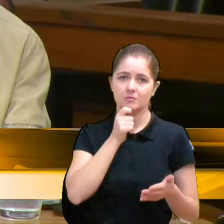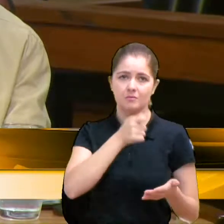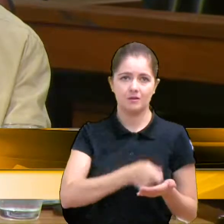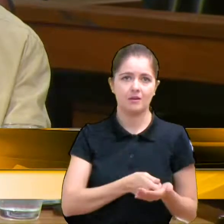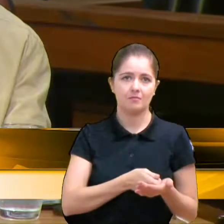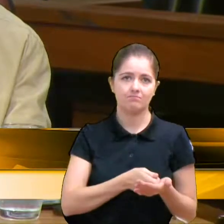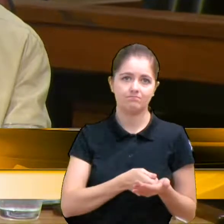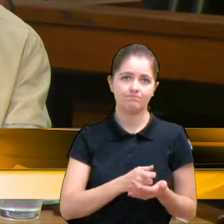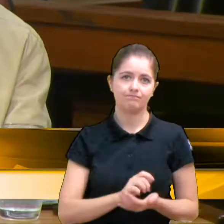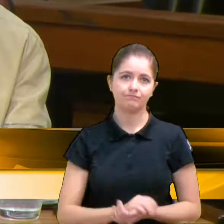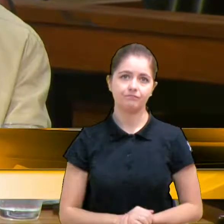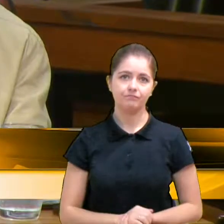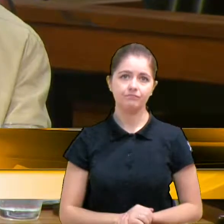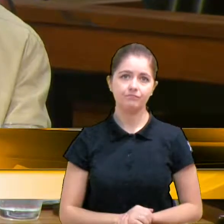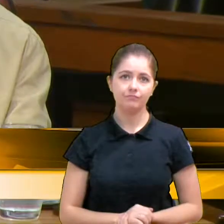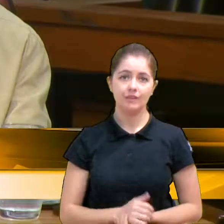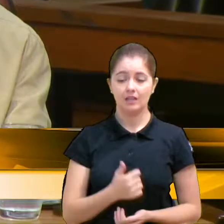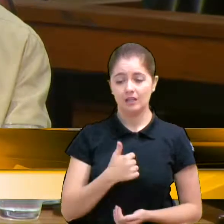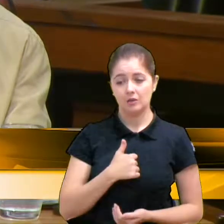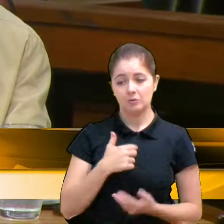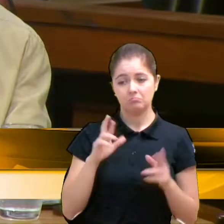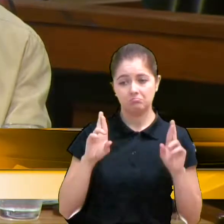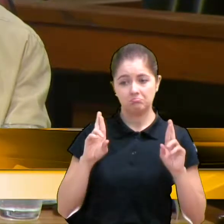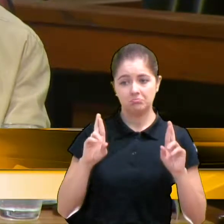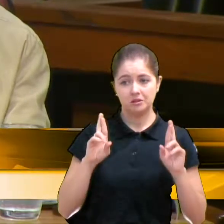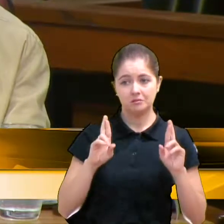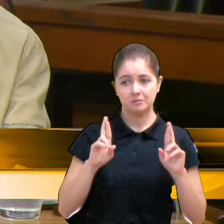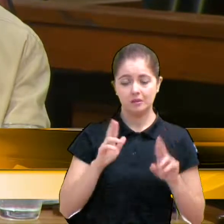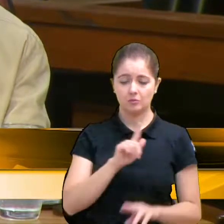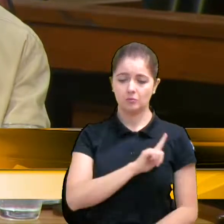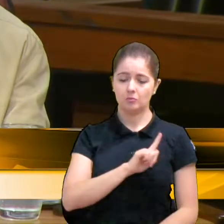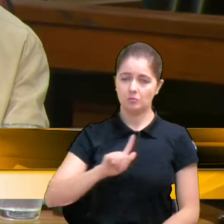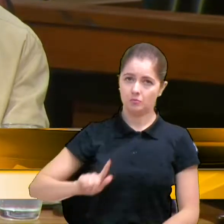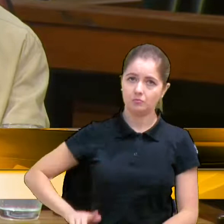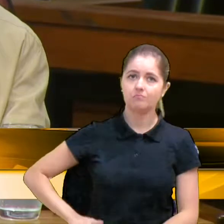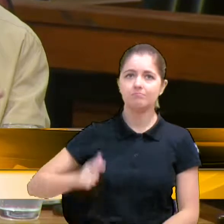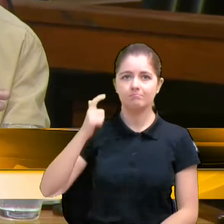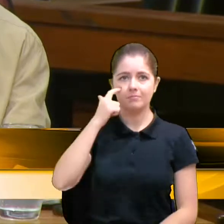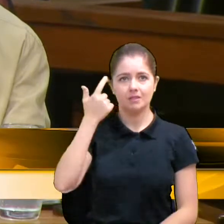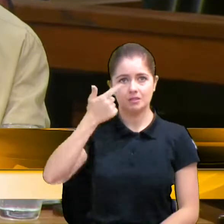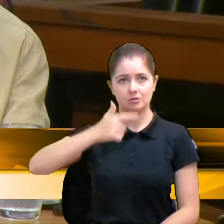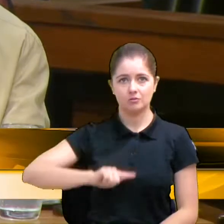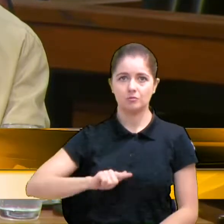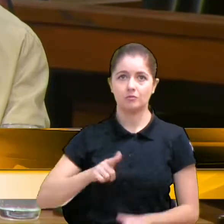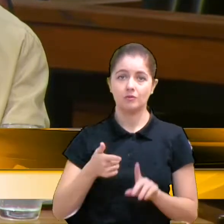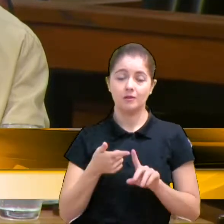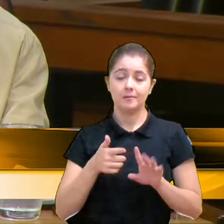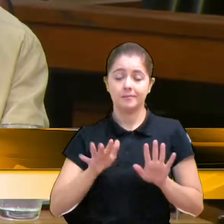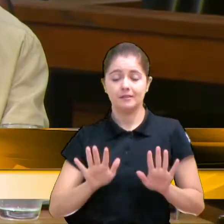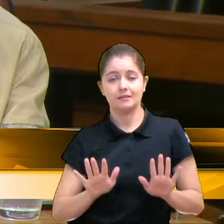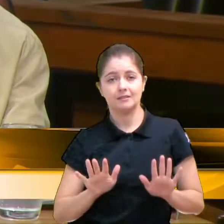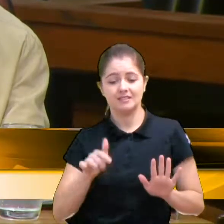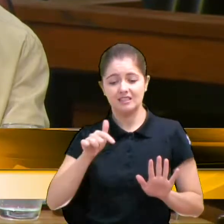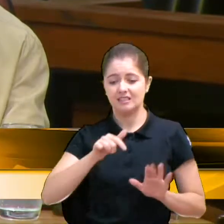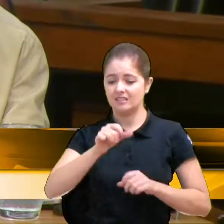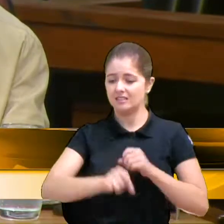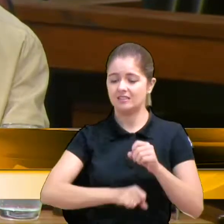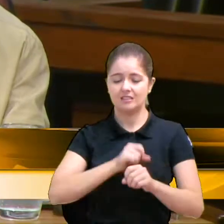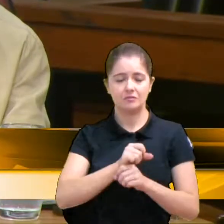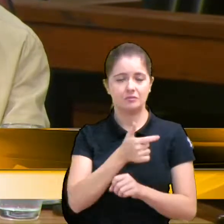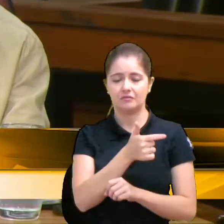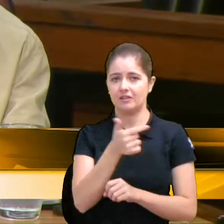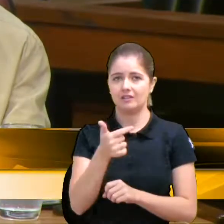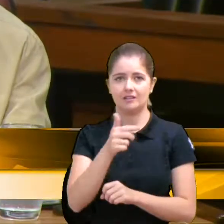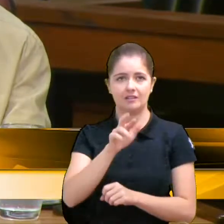Então eu espero que o governo repense isso, mas pelo visto do andar da carruagem, esse ano não vai sair, o